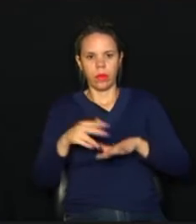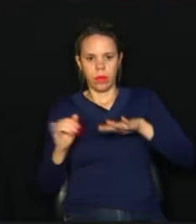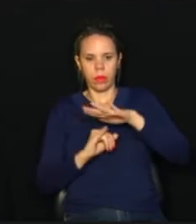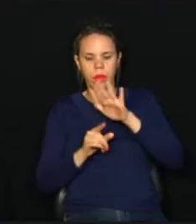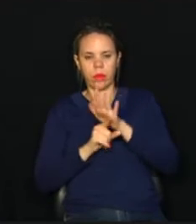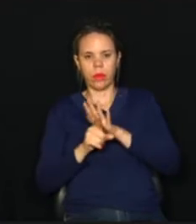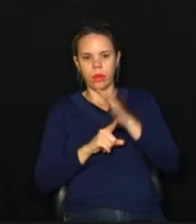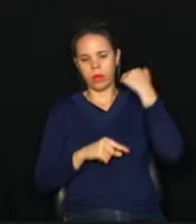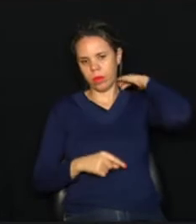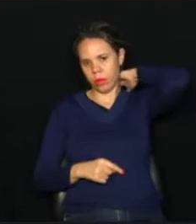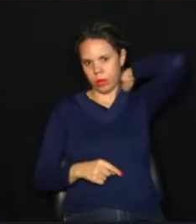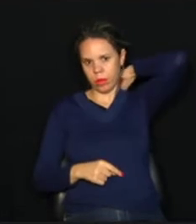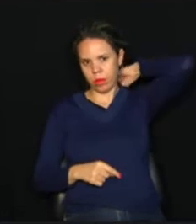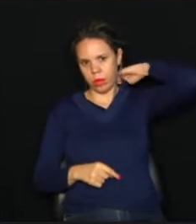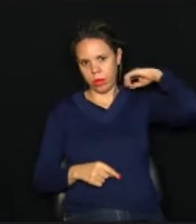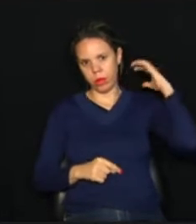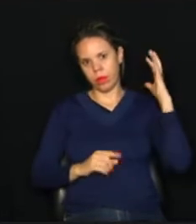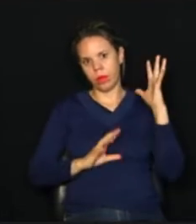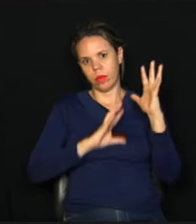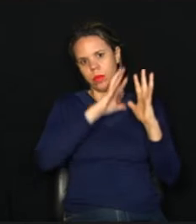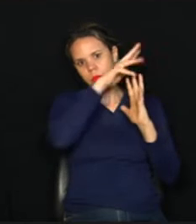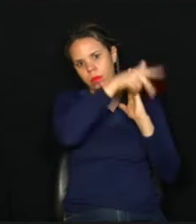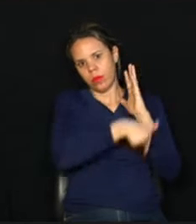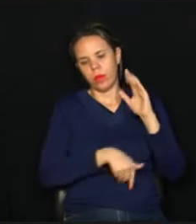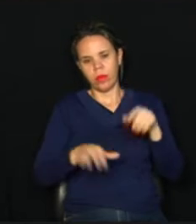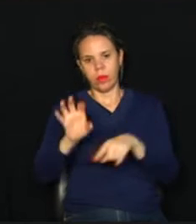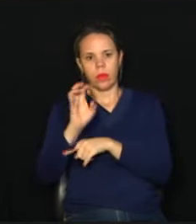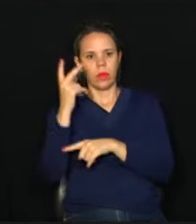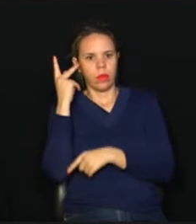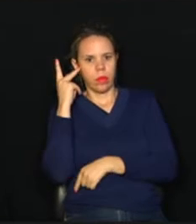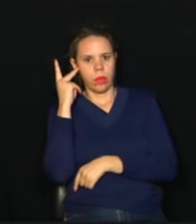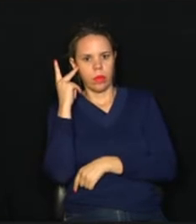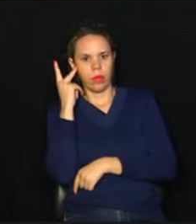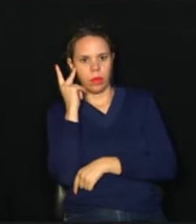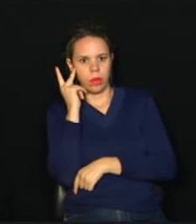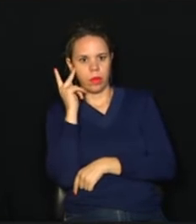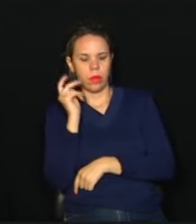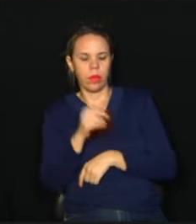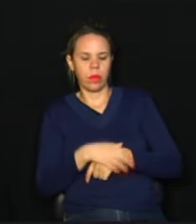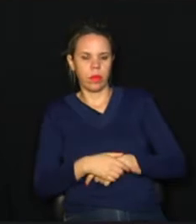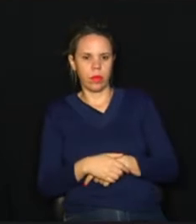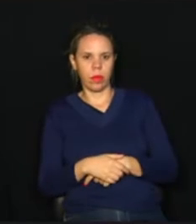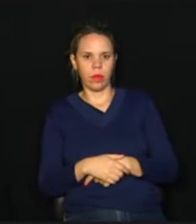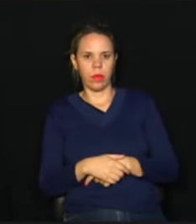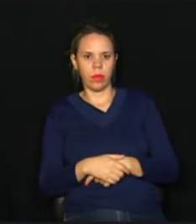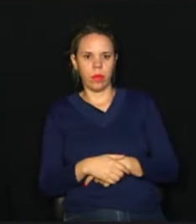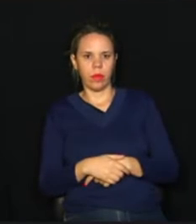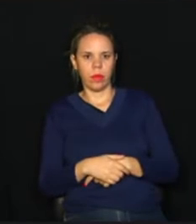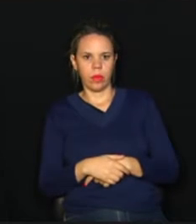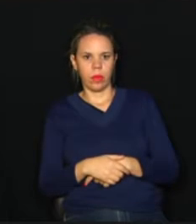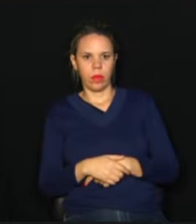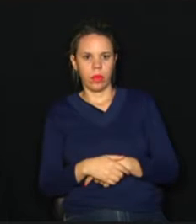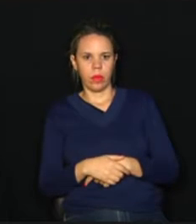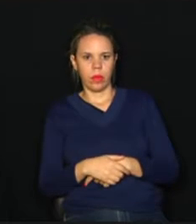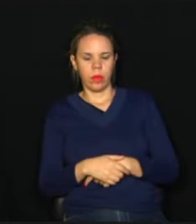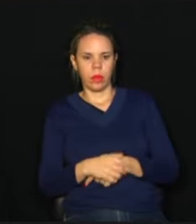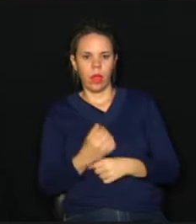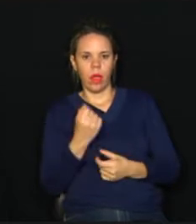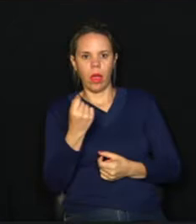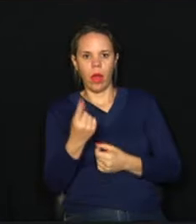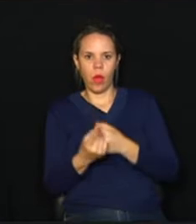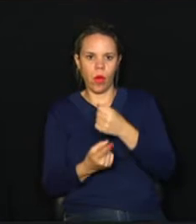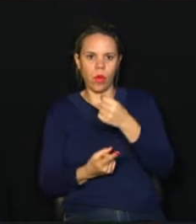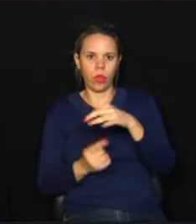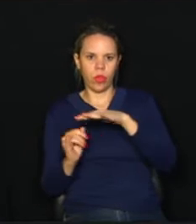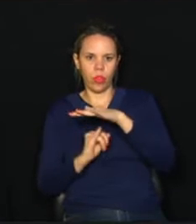pesquisa da área de meio ambiente do estado de São Paulo. os extintos institutos de pesquisa,